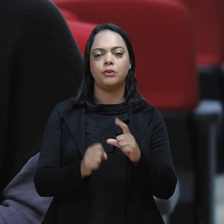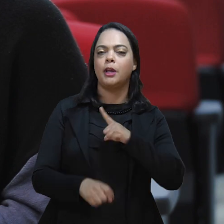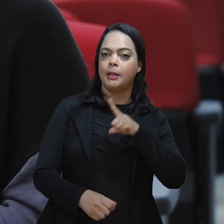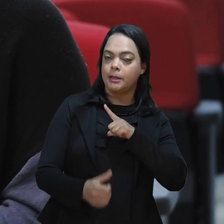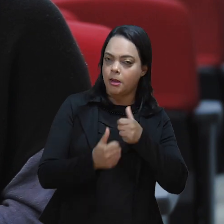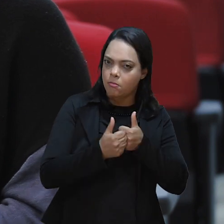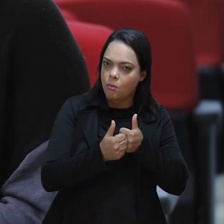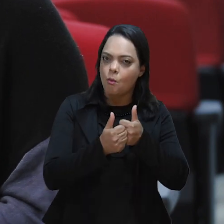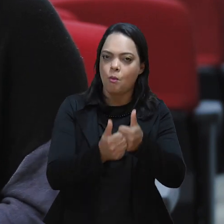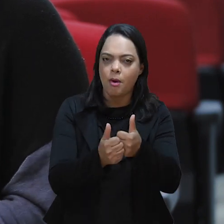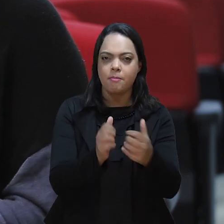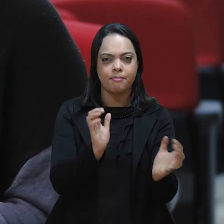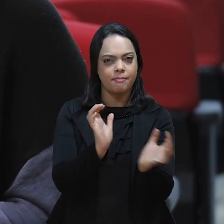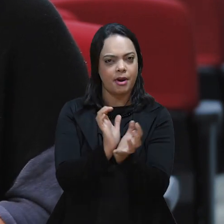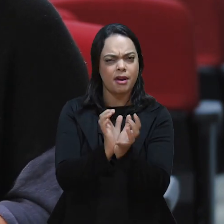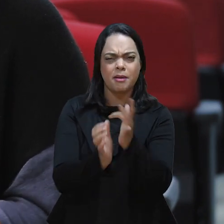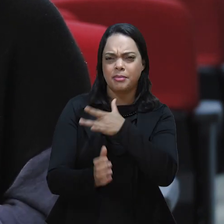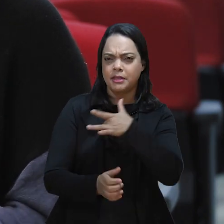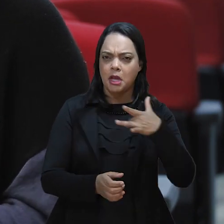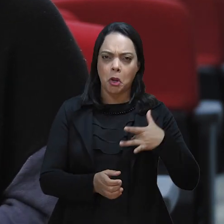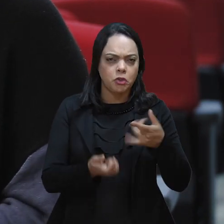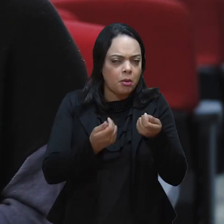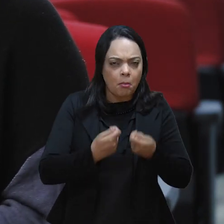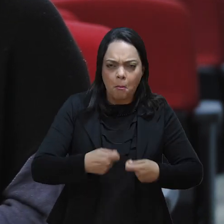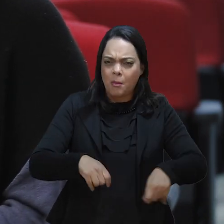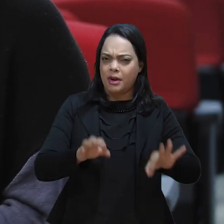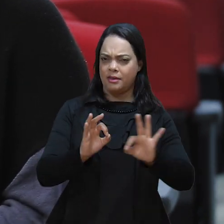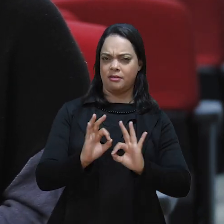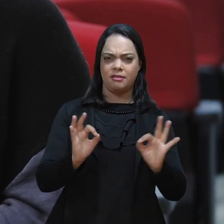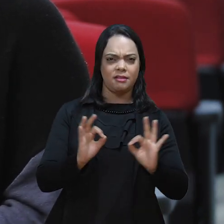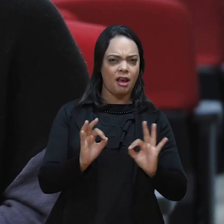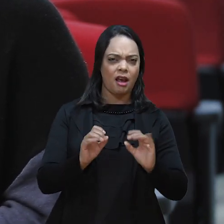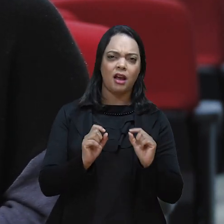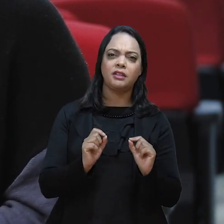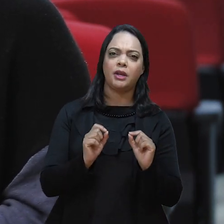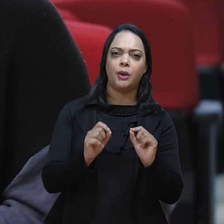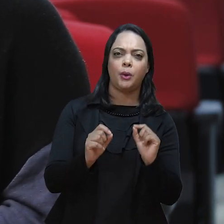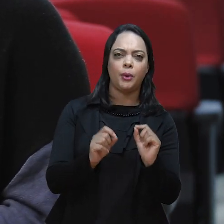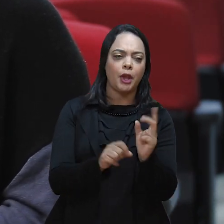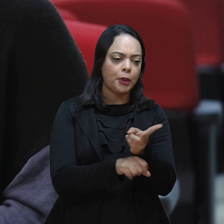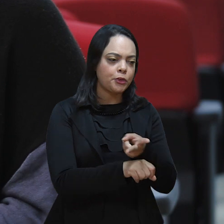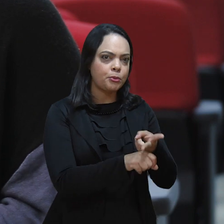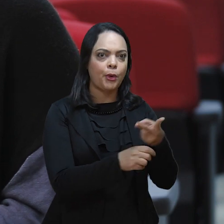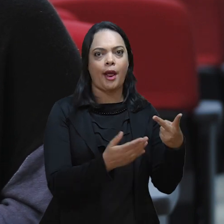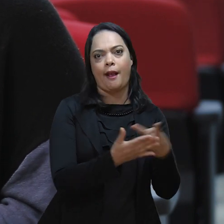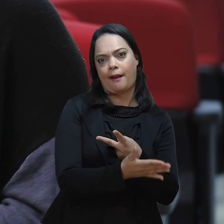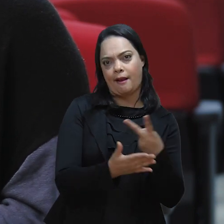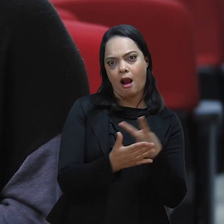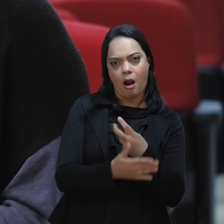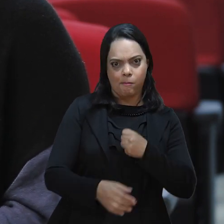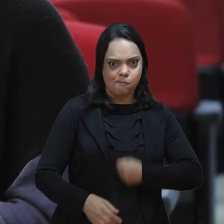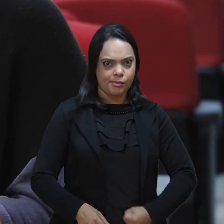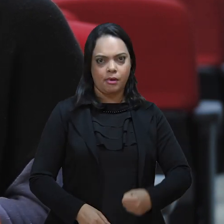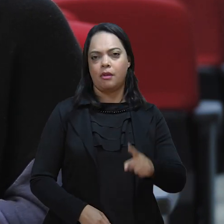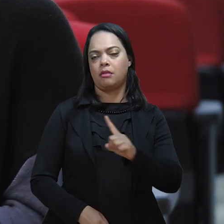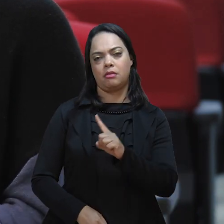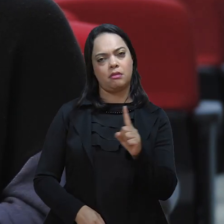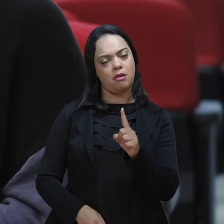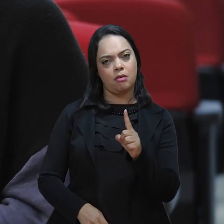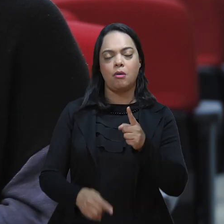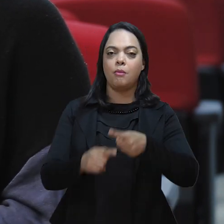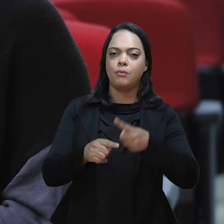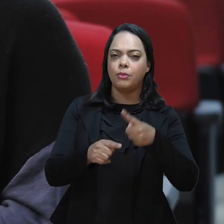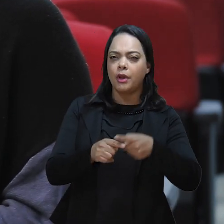de saúde. E ela não precisa de buscar os meios inseguros e ilegais para o abortamento, uma vez que